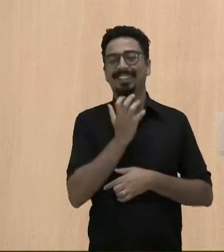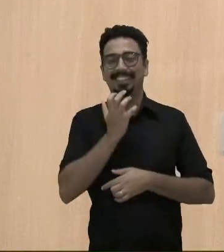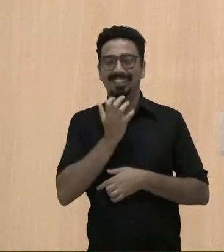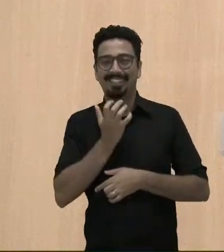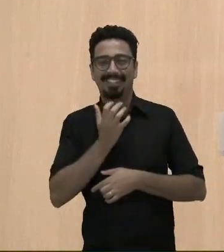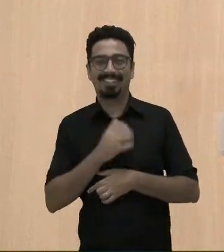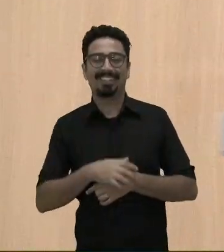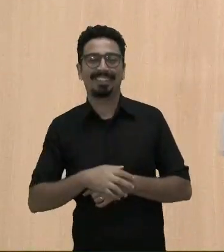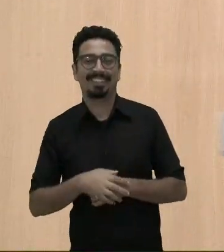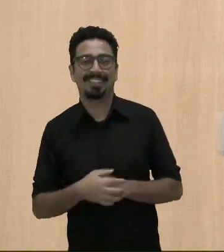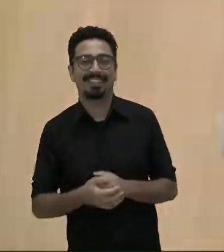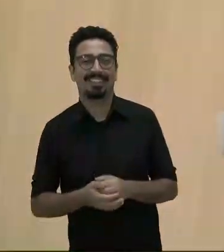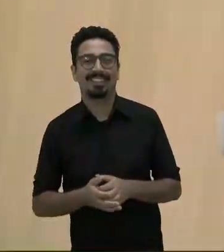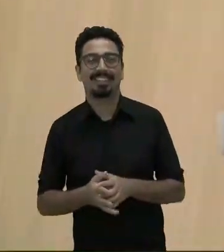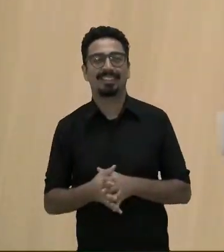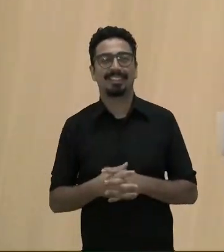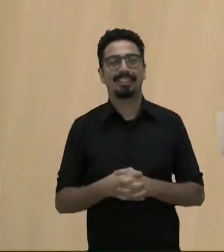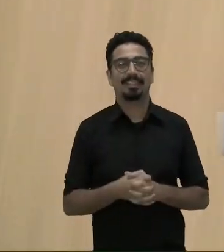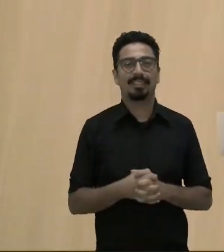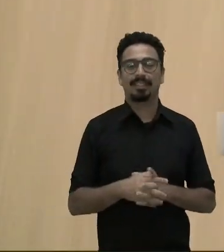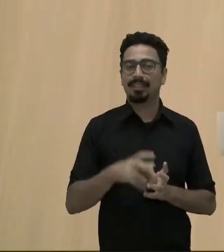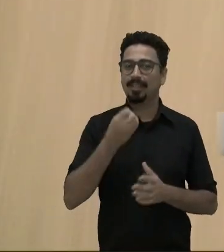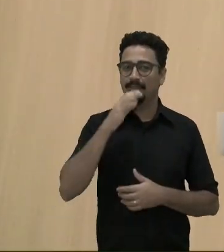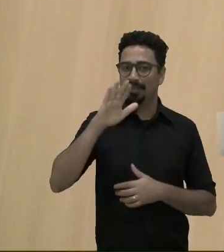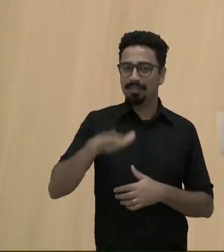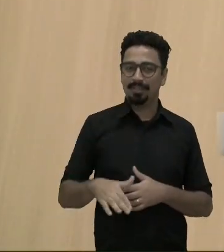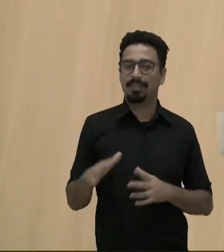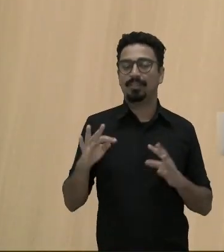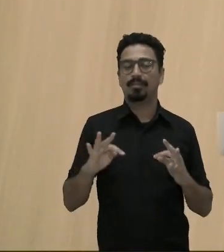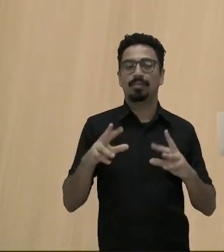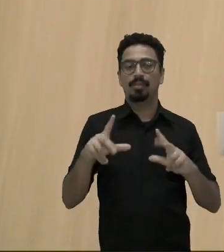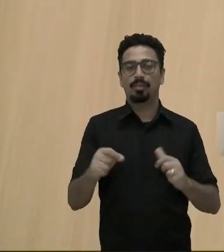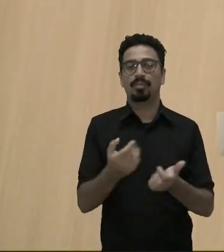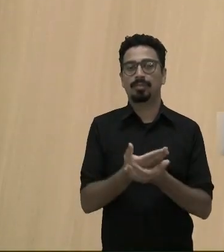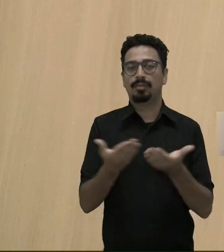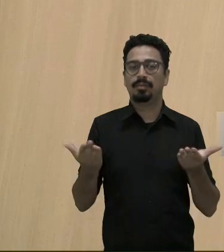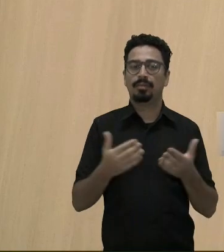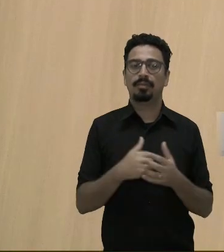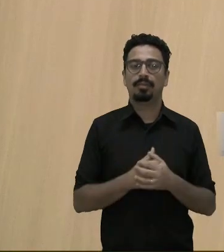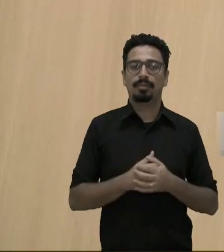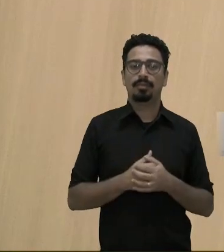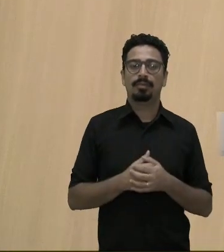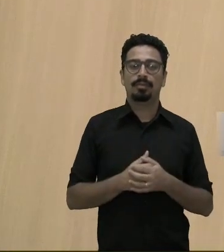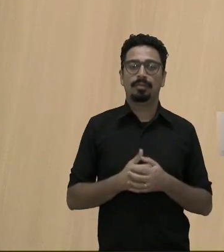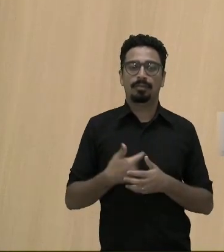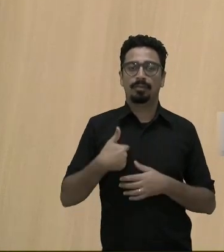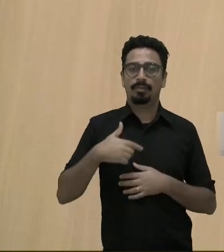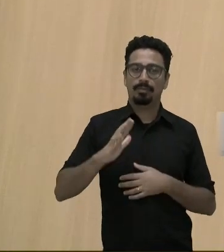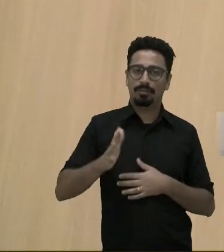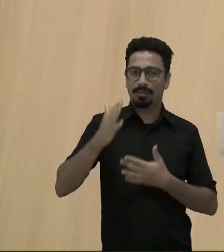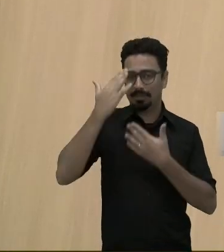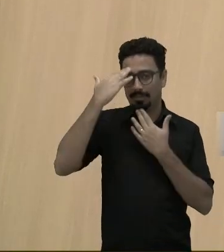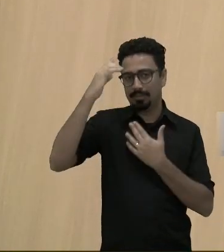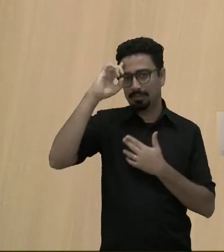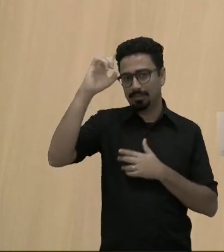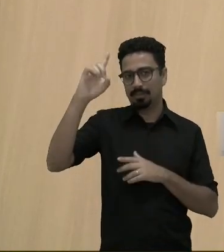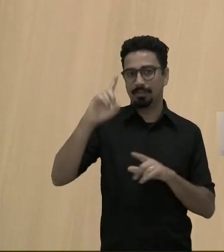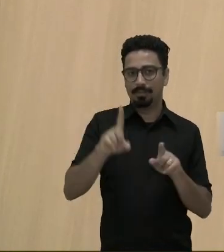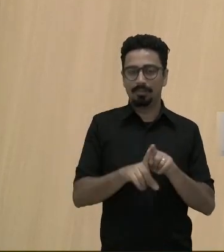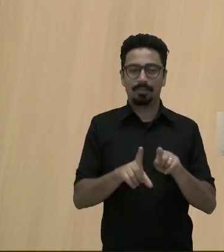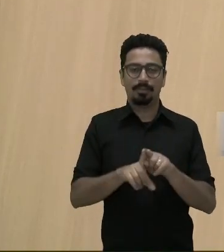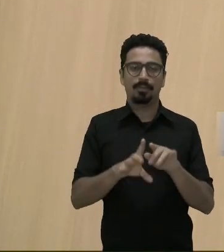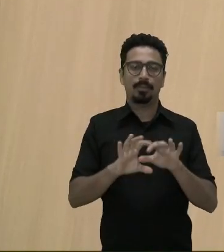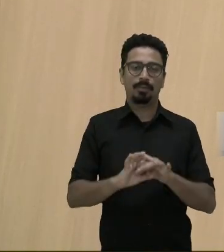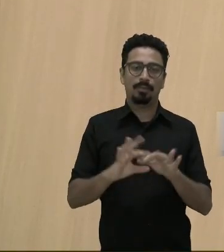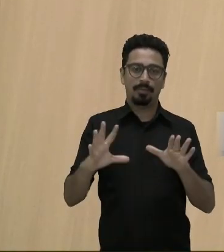falar. Meu boa tarde a todos. Nesta ocasião quero agradecer a Deus por me permitir